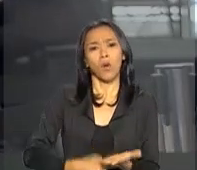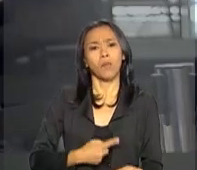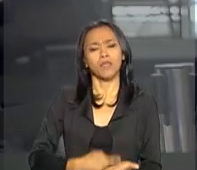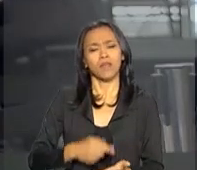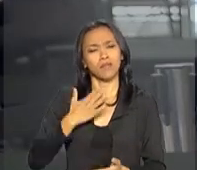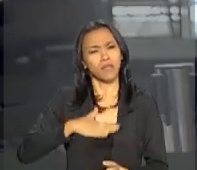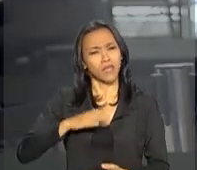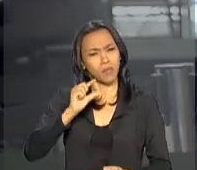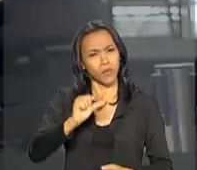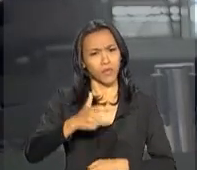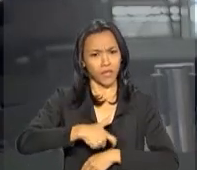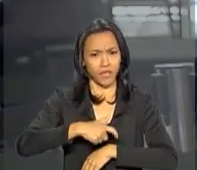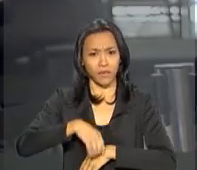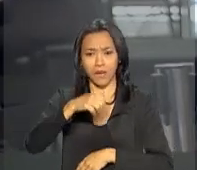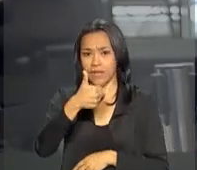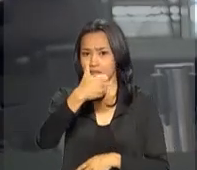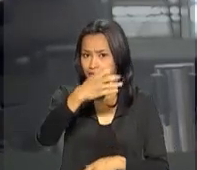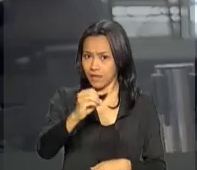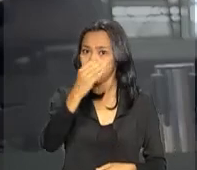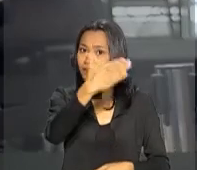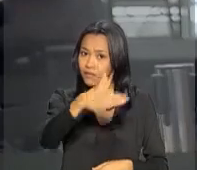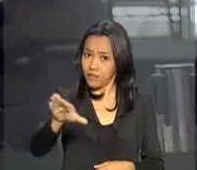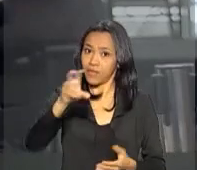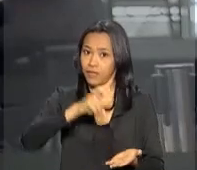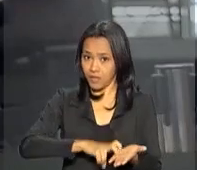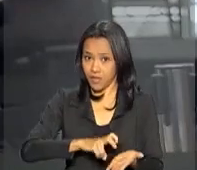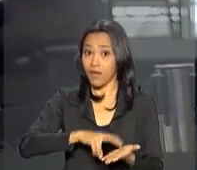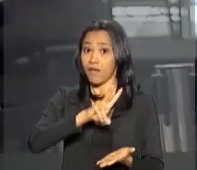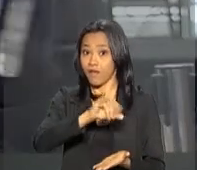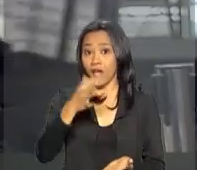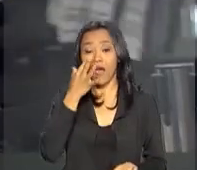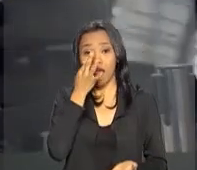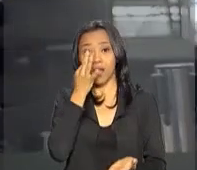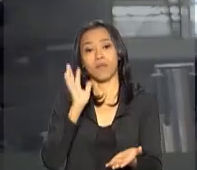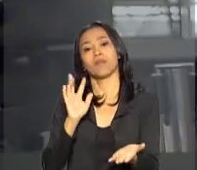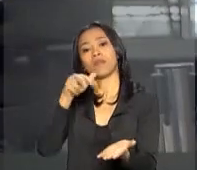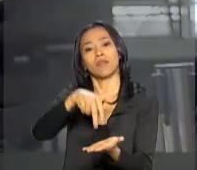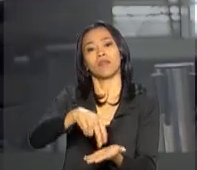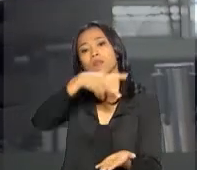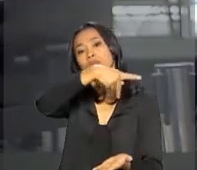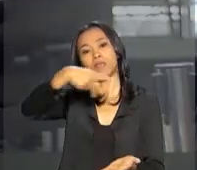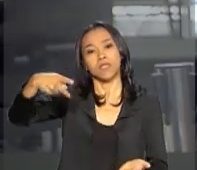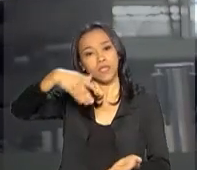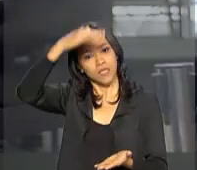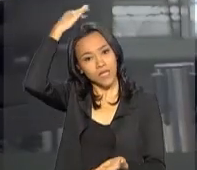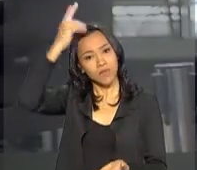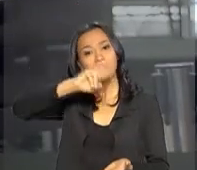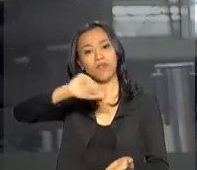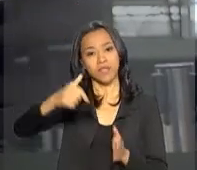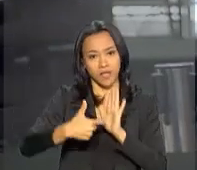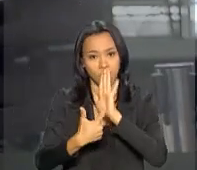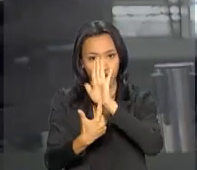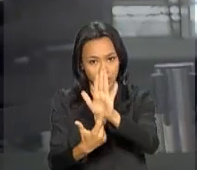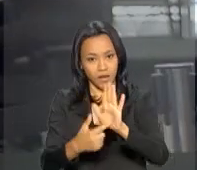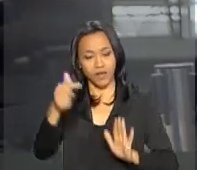daqui a pouquinho, às 10h30 da manhã. Vai contar com a presença do presidente Michel Temer e será transmitida